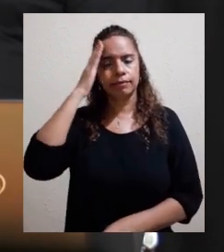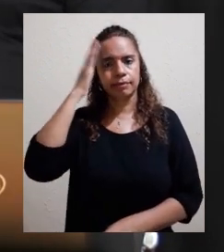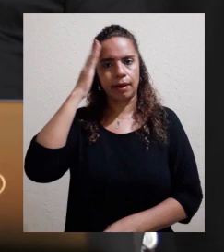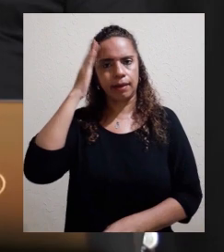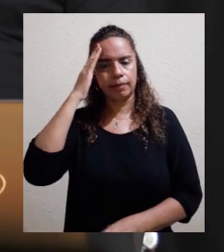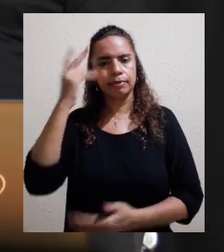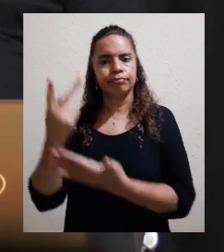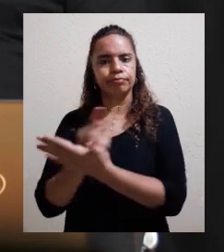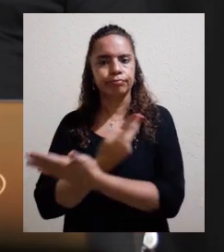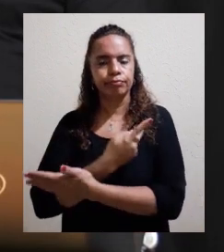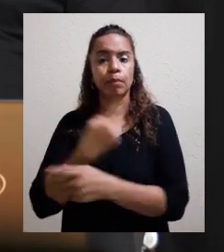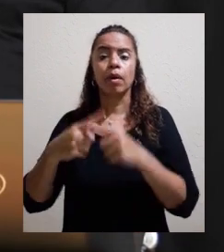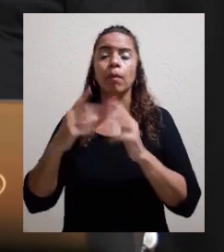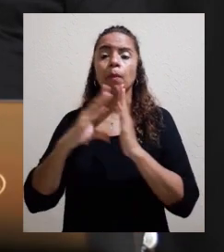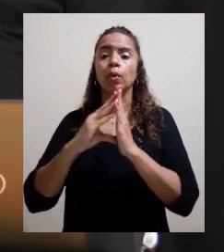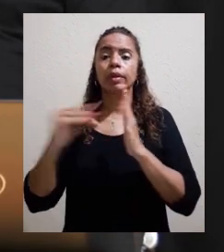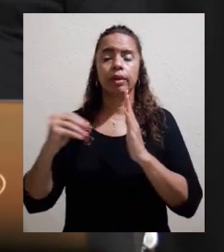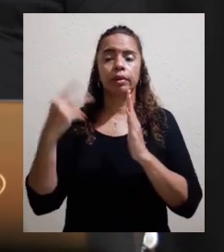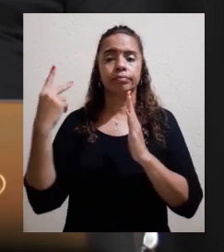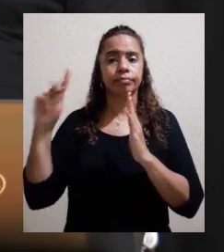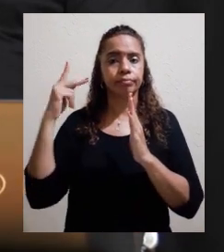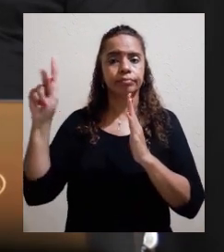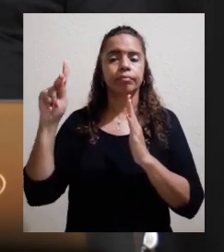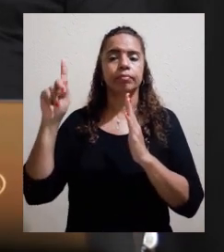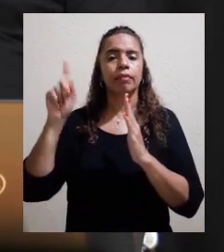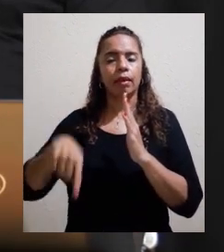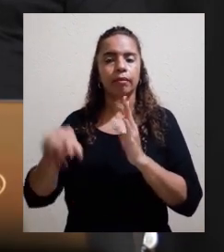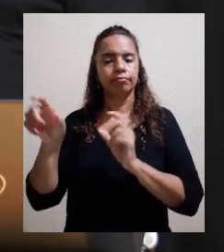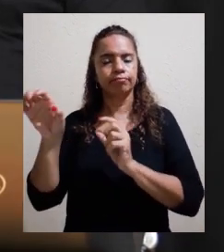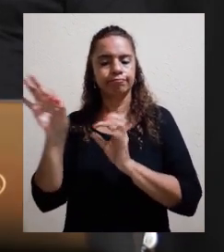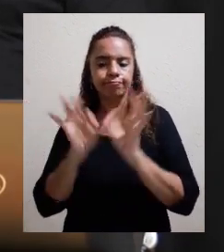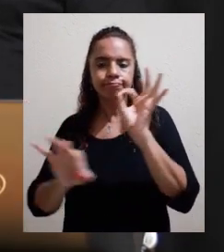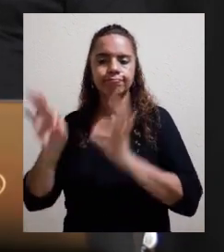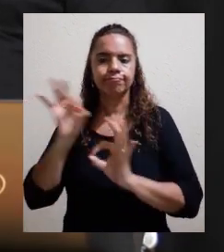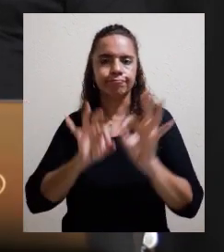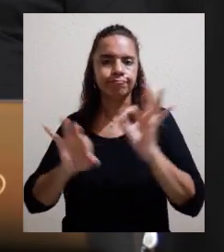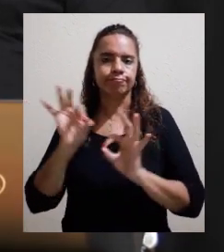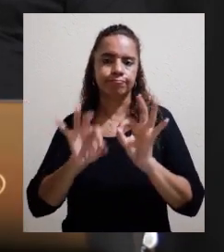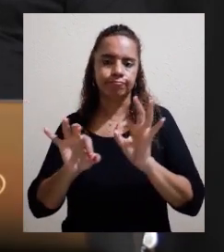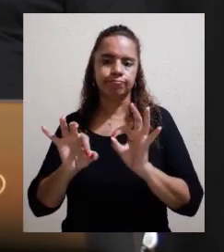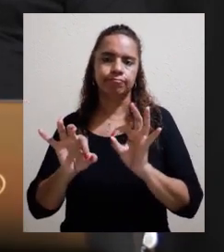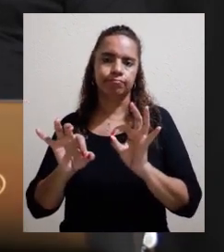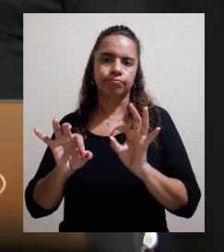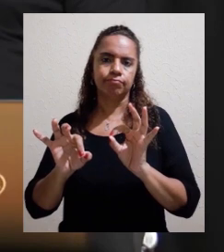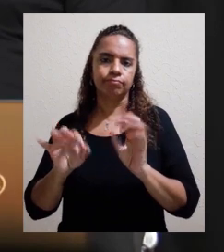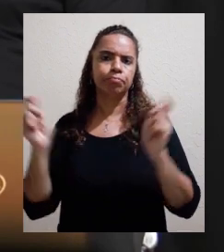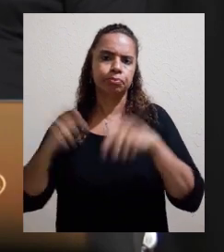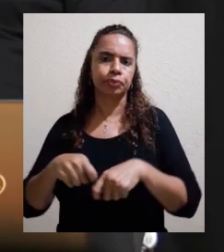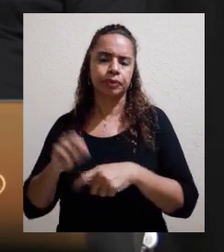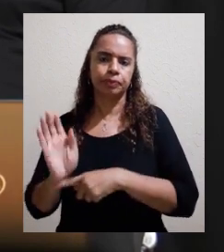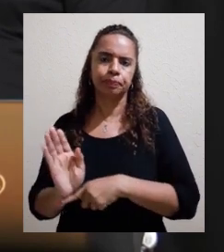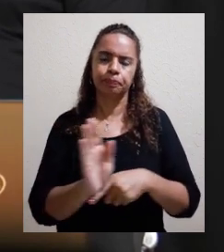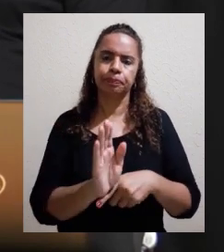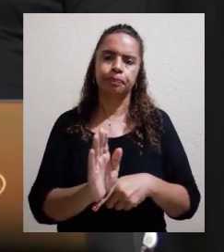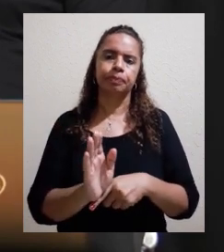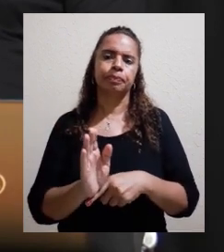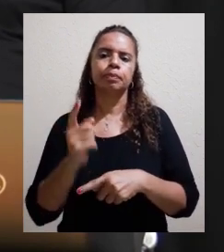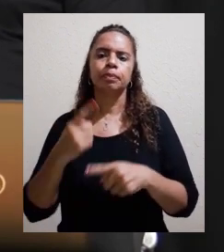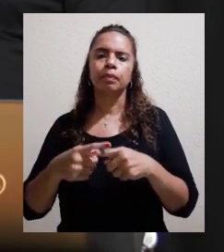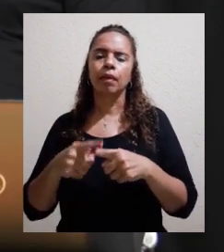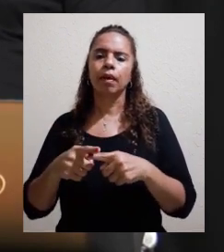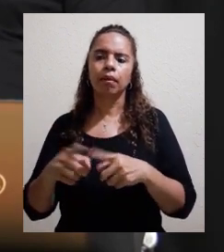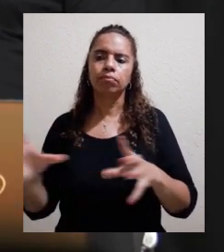ia acontecer, né? Porque o modelo de gestão, digamos, deles, organizacional, permitia isso, né? Que se você